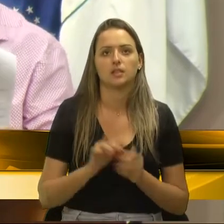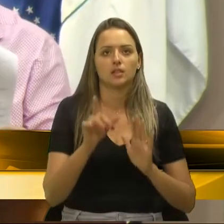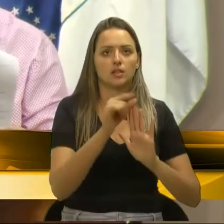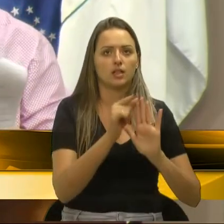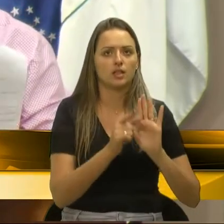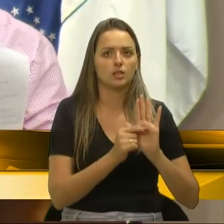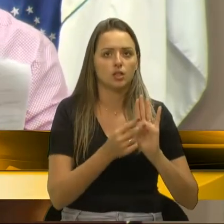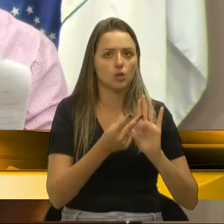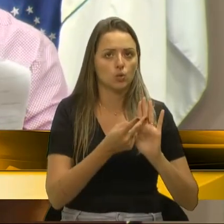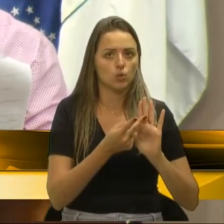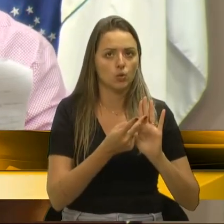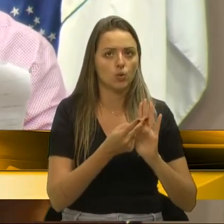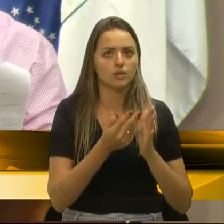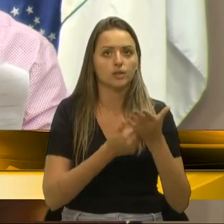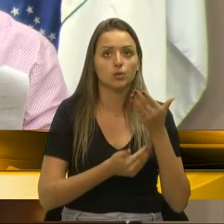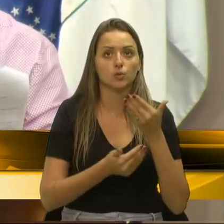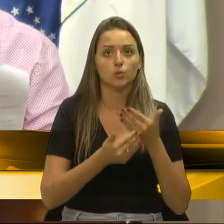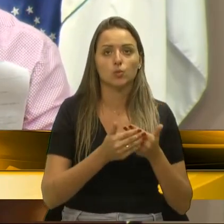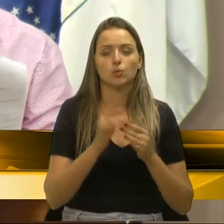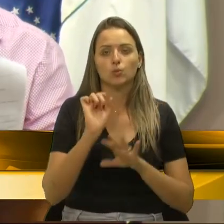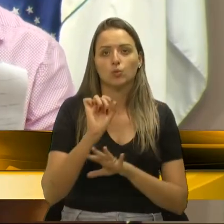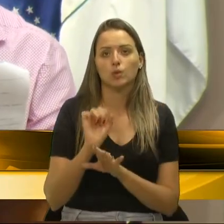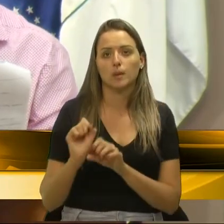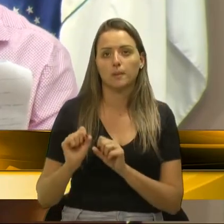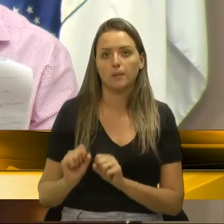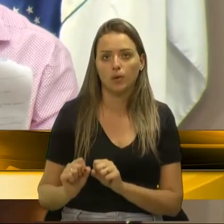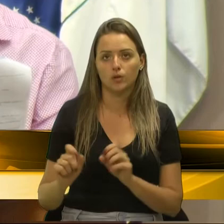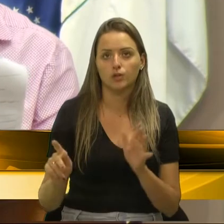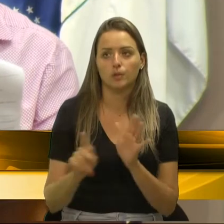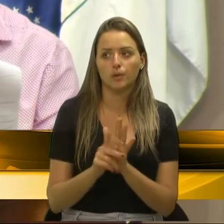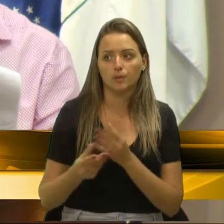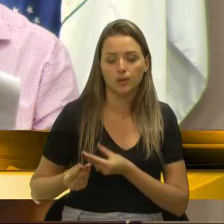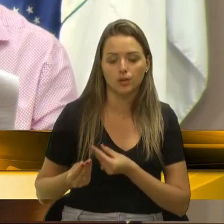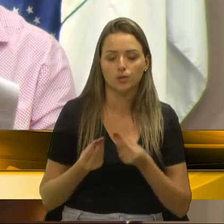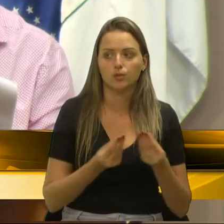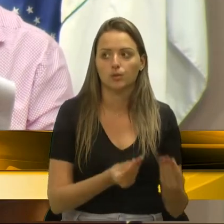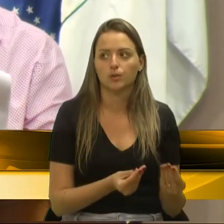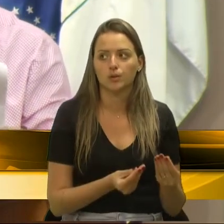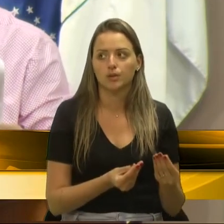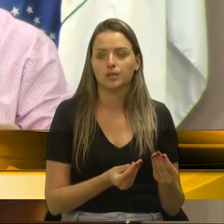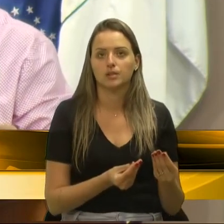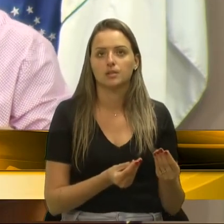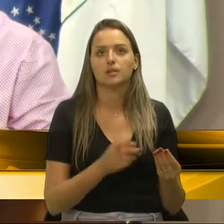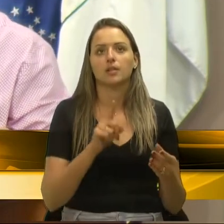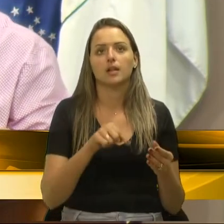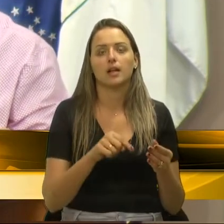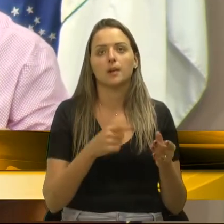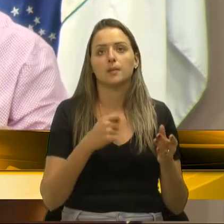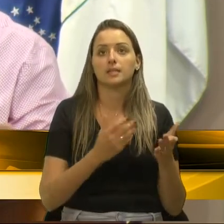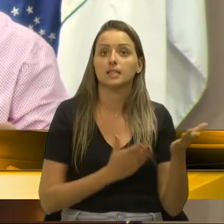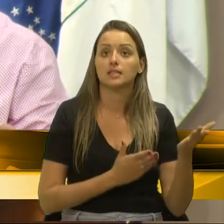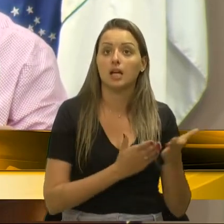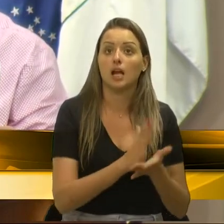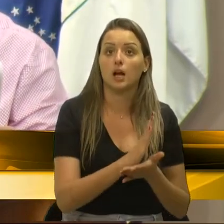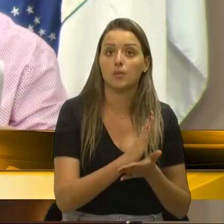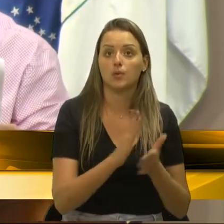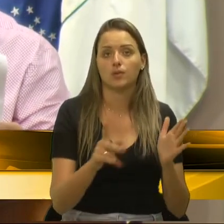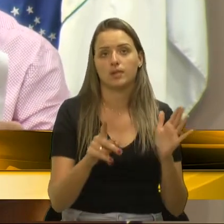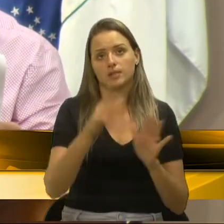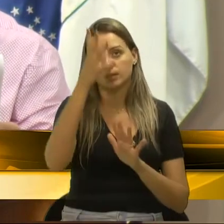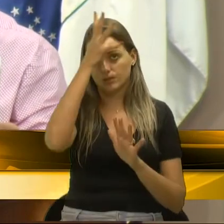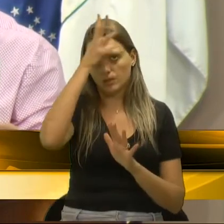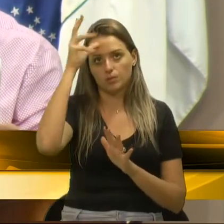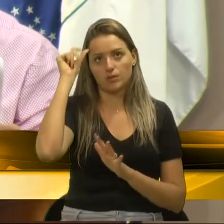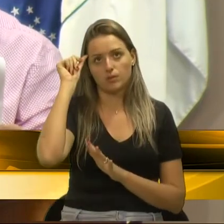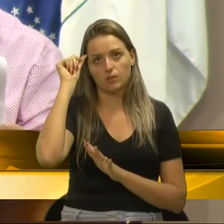2º, as intervenções pretendidas pela doação ficam feitas a aprovação prévia do município